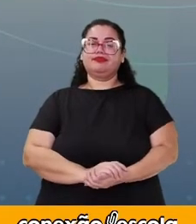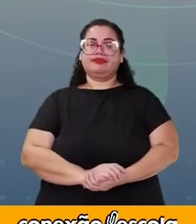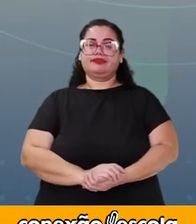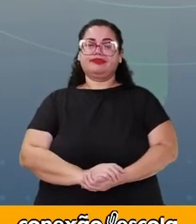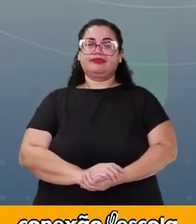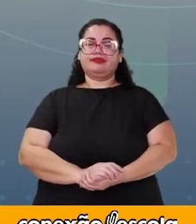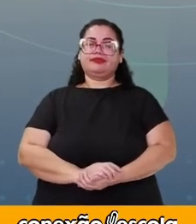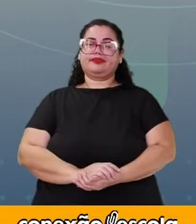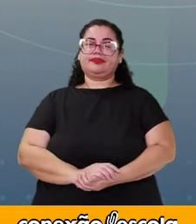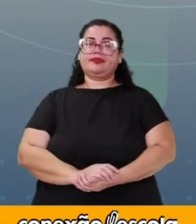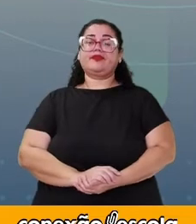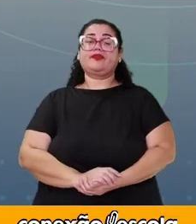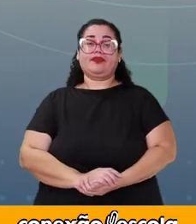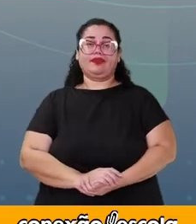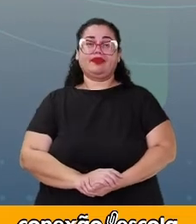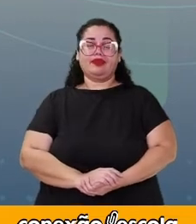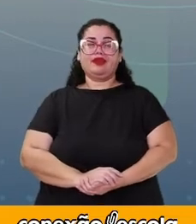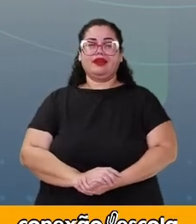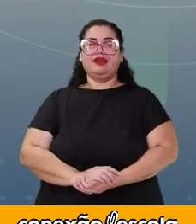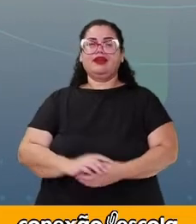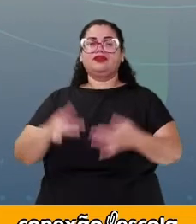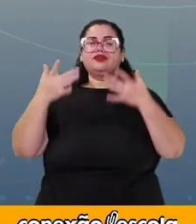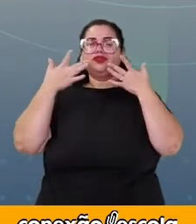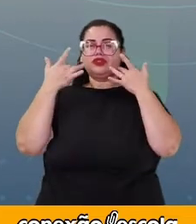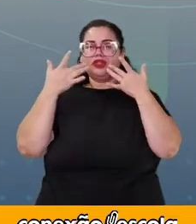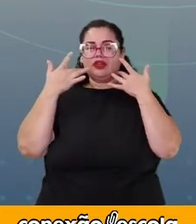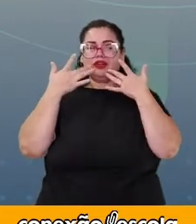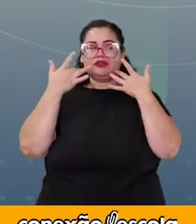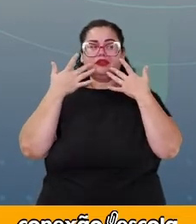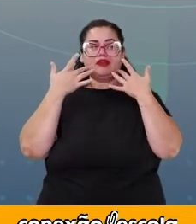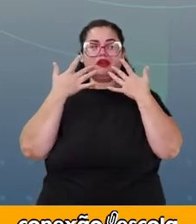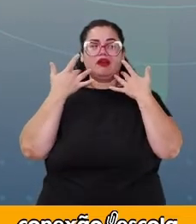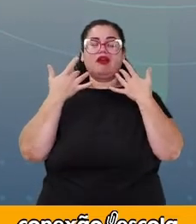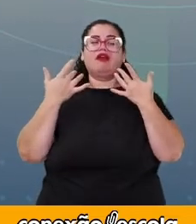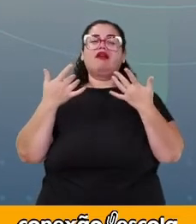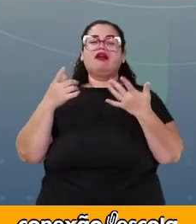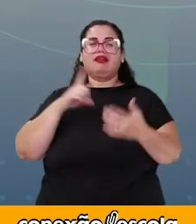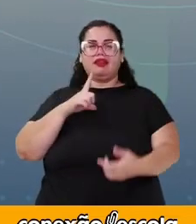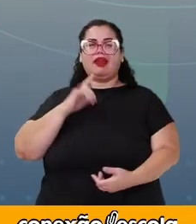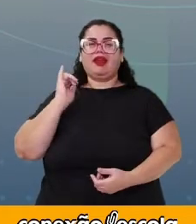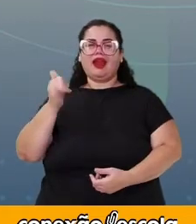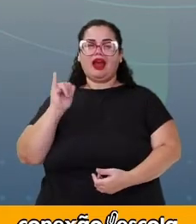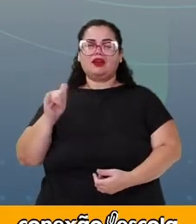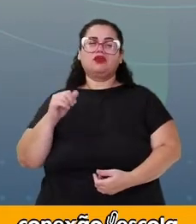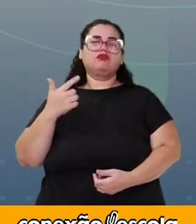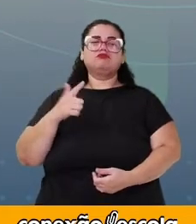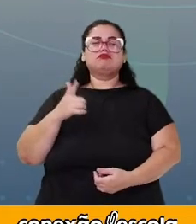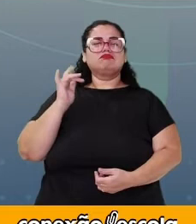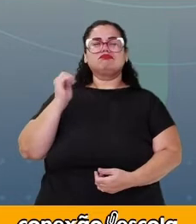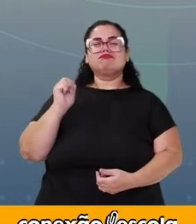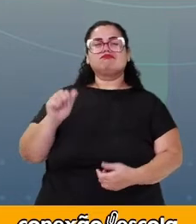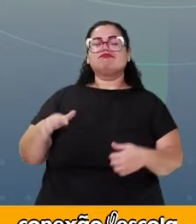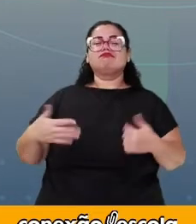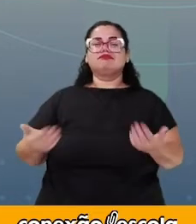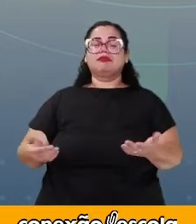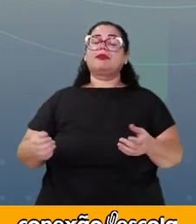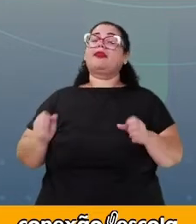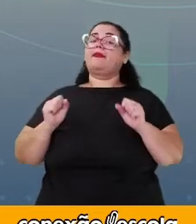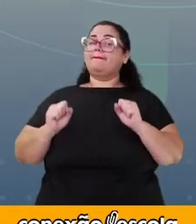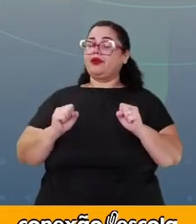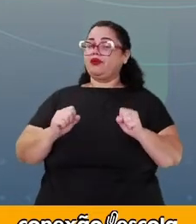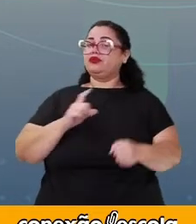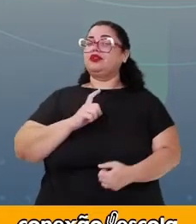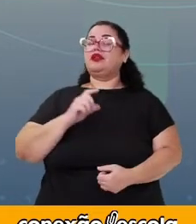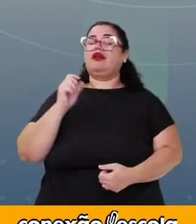Bem, e na peça teatral, eu tenho ou não tenho narrador, professor? Posso ter